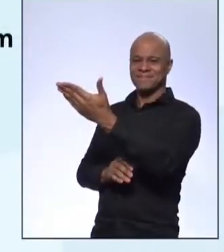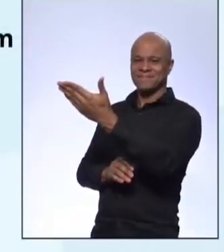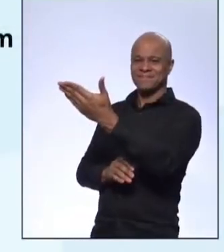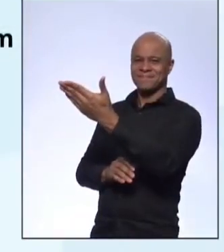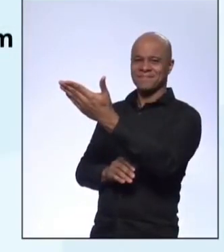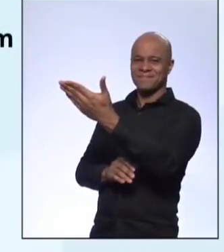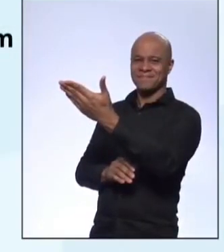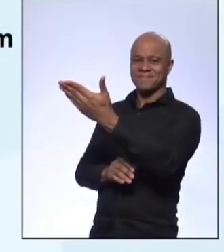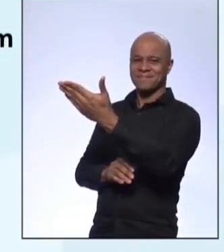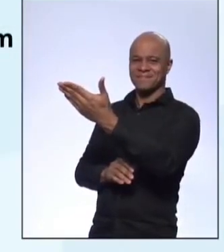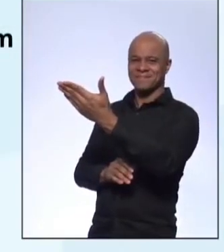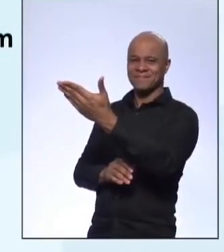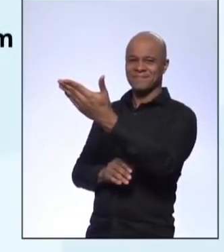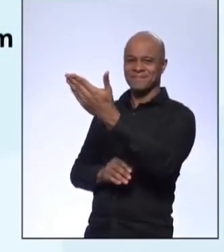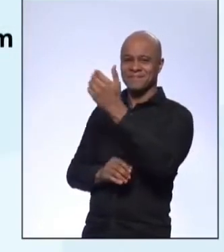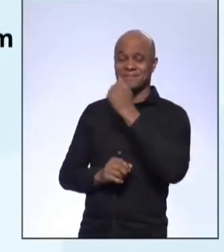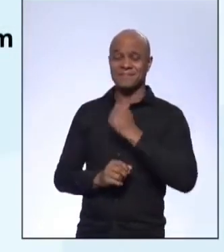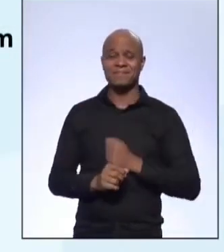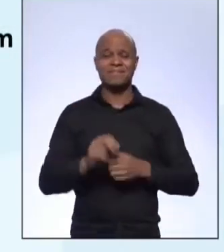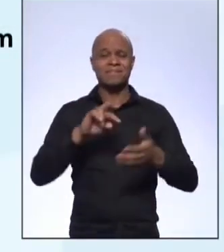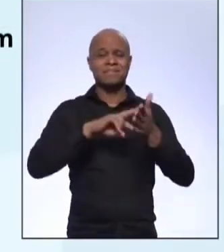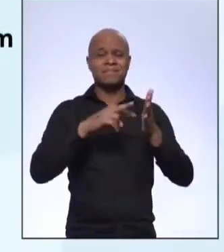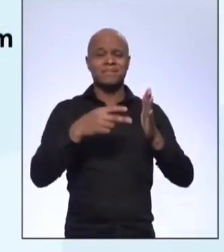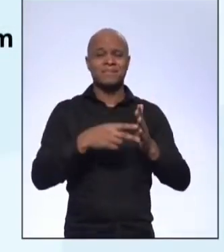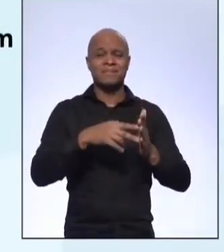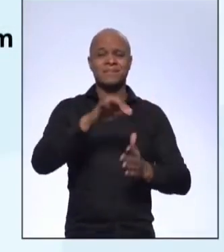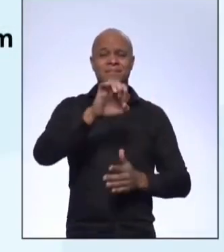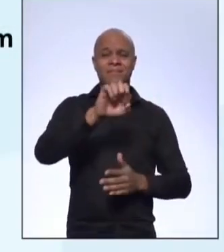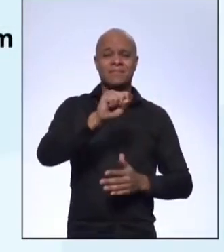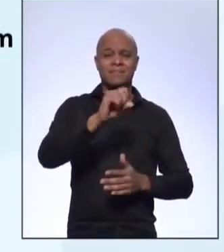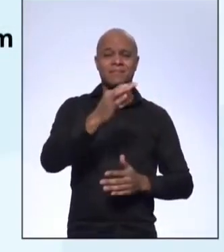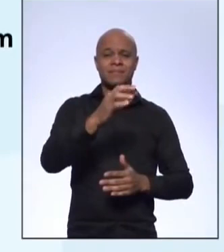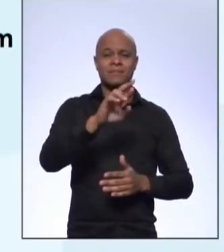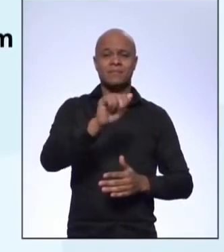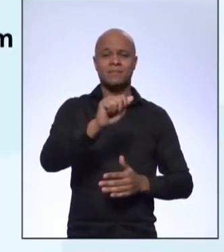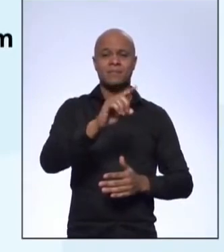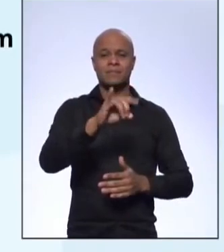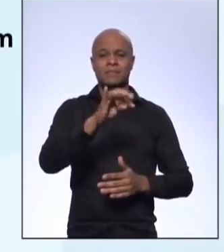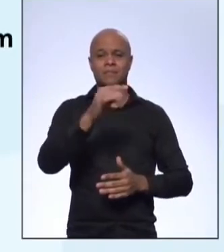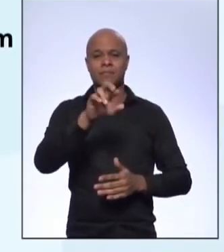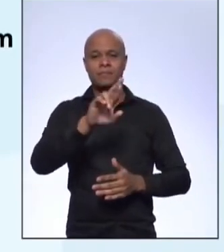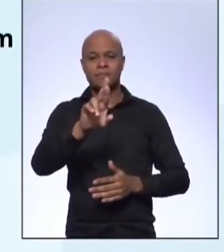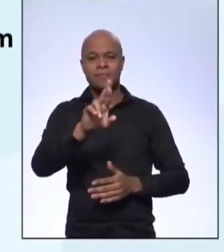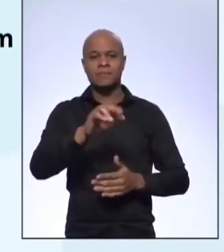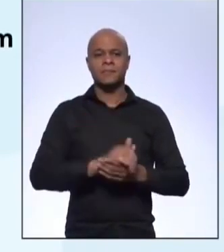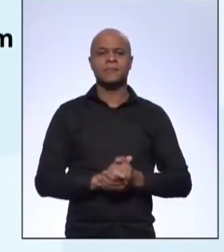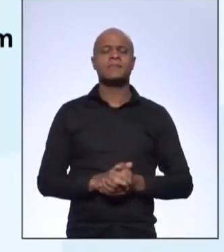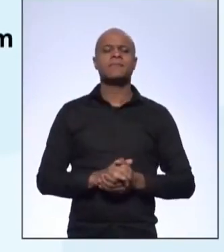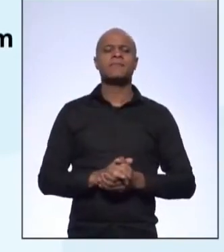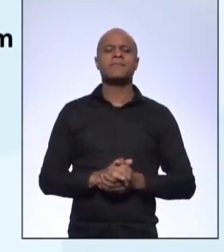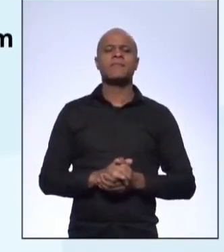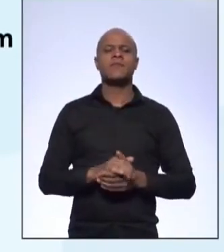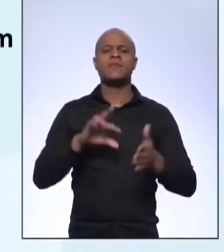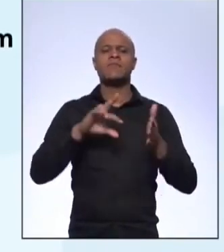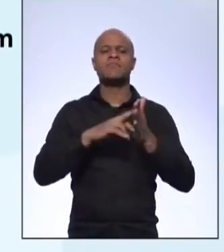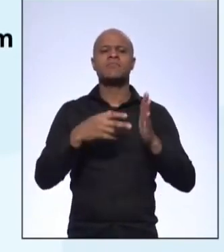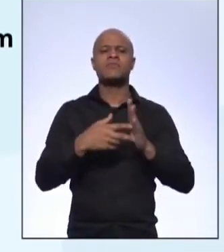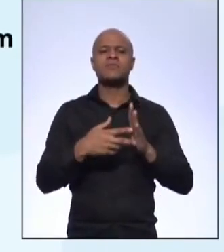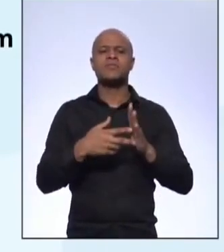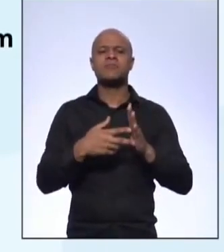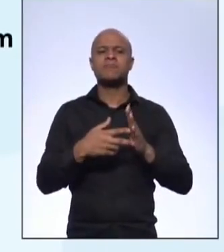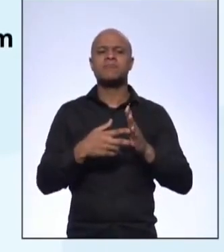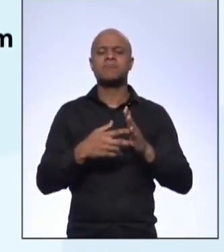questão. O que significa extraditar alguém? Segunda questão. O que é o arranjo?